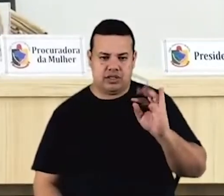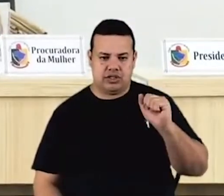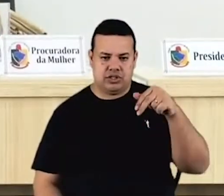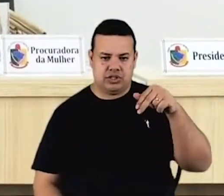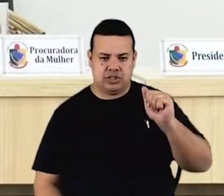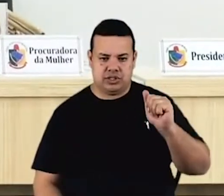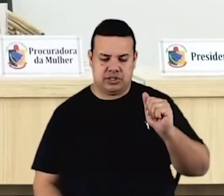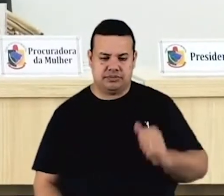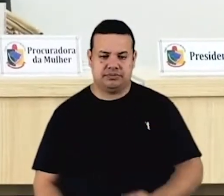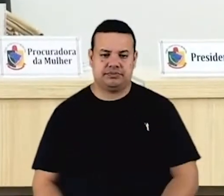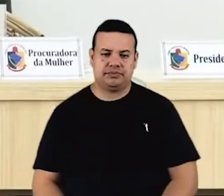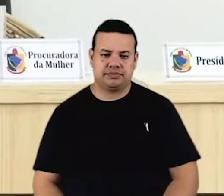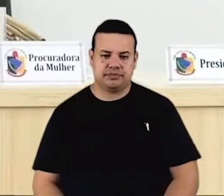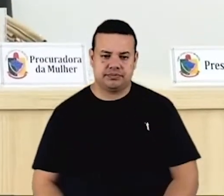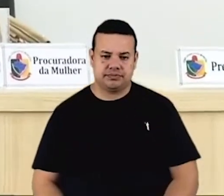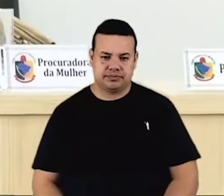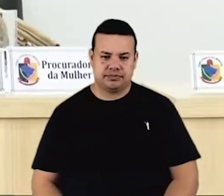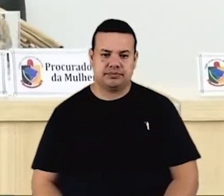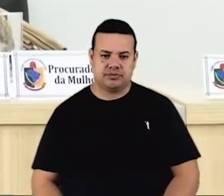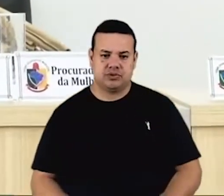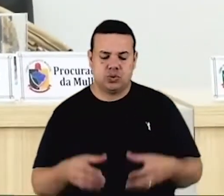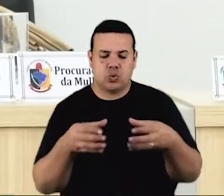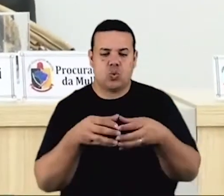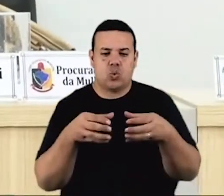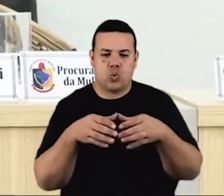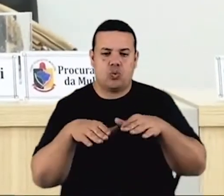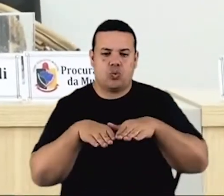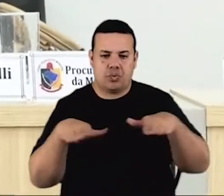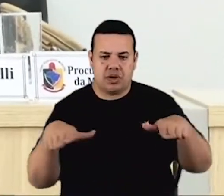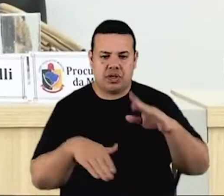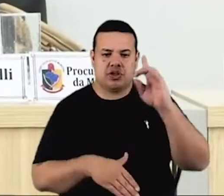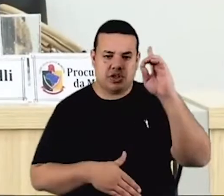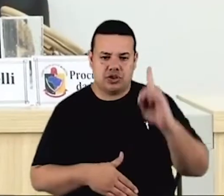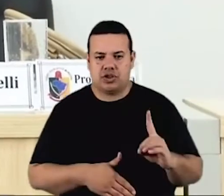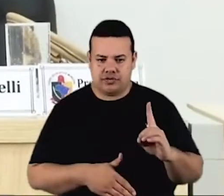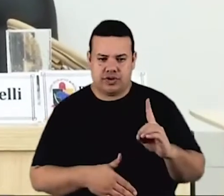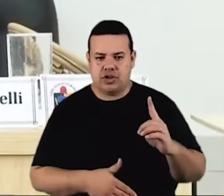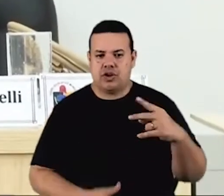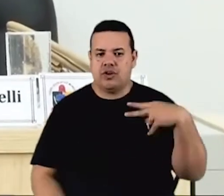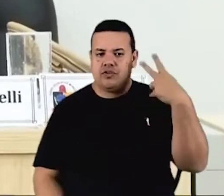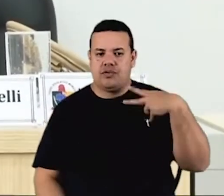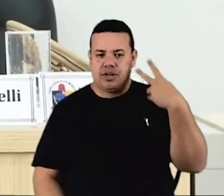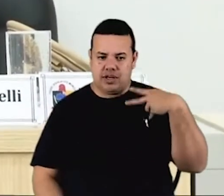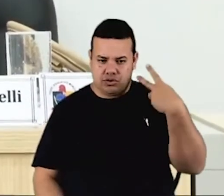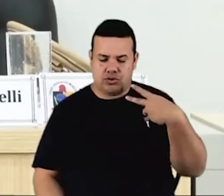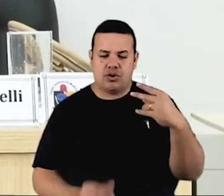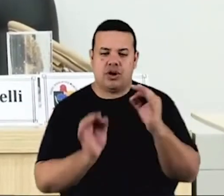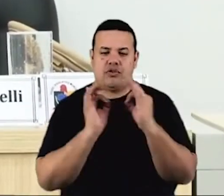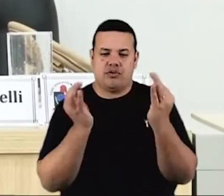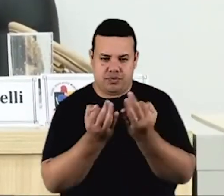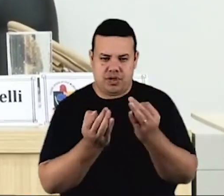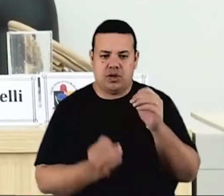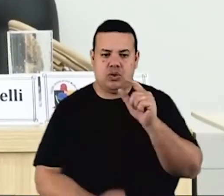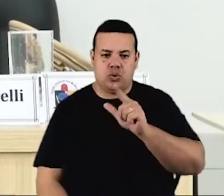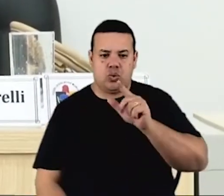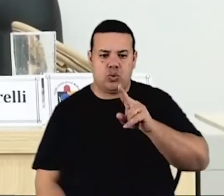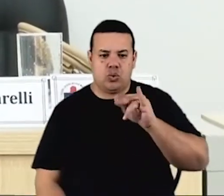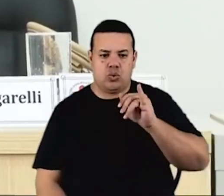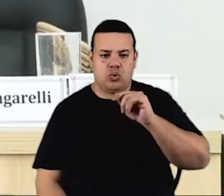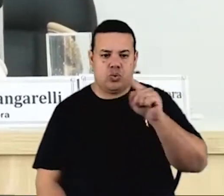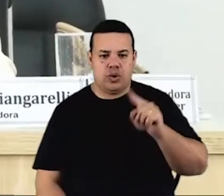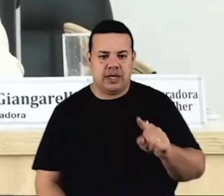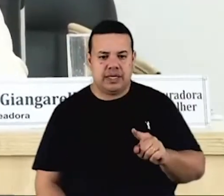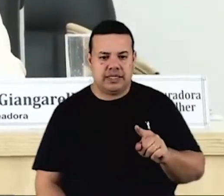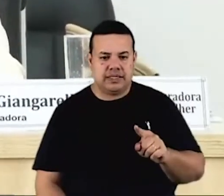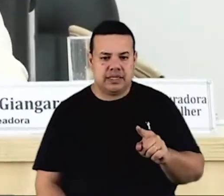Demais membros da mesa diretiva, nobres vereadores, a família do seu Luiz, o público que nos acompanha através das